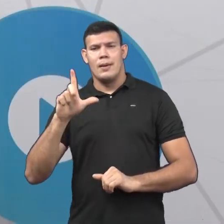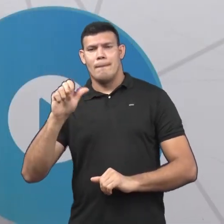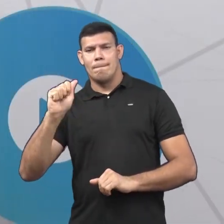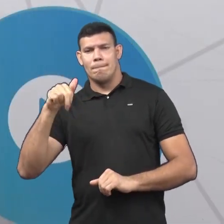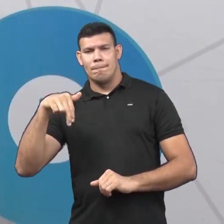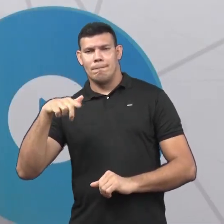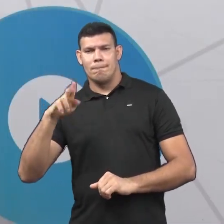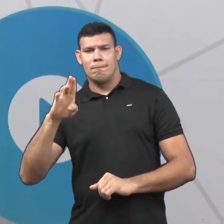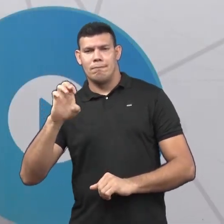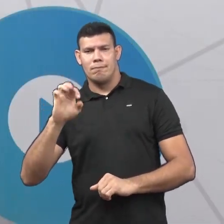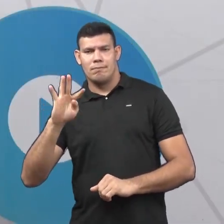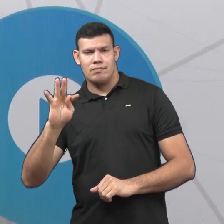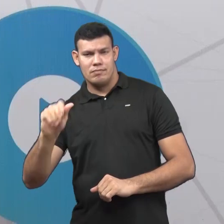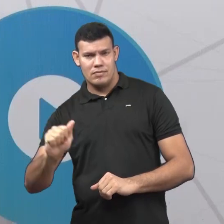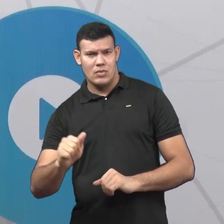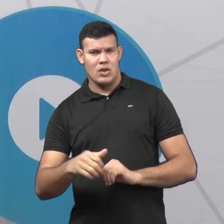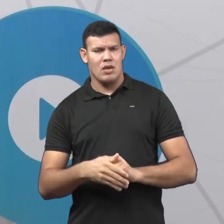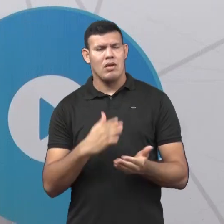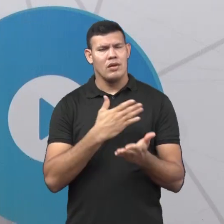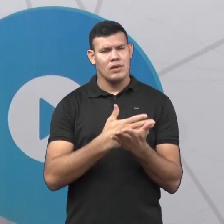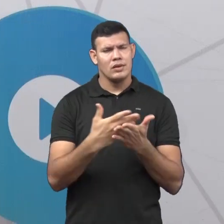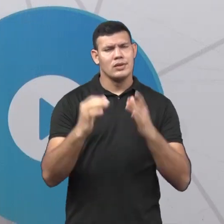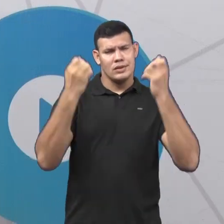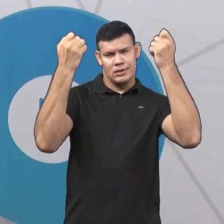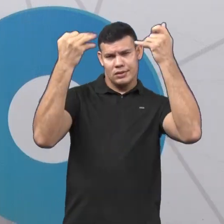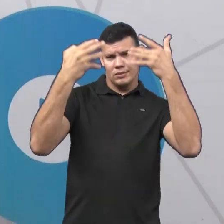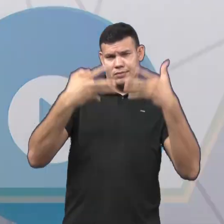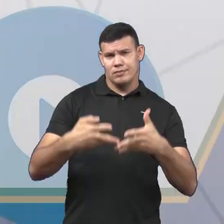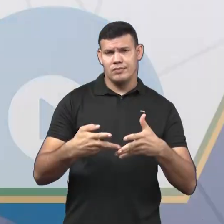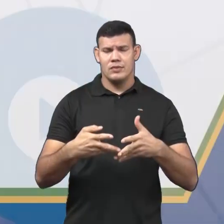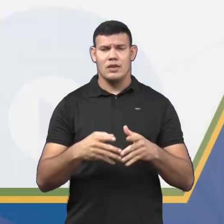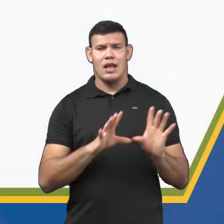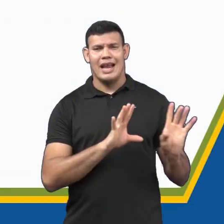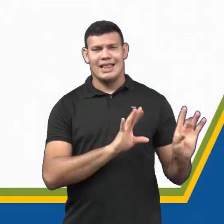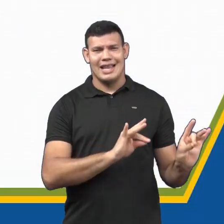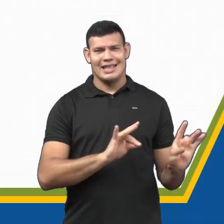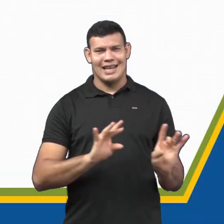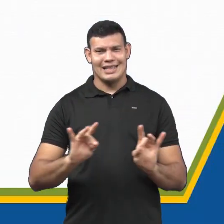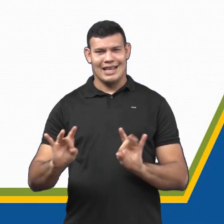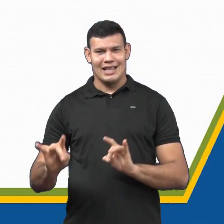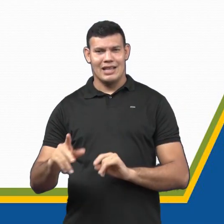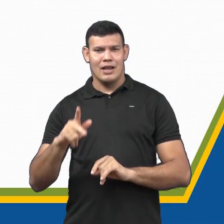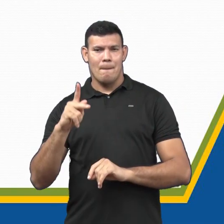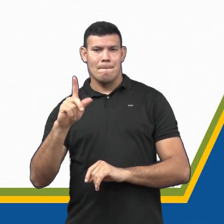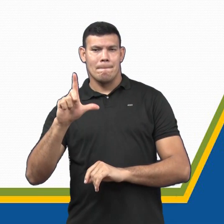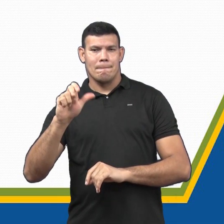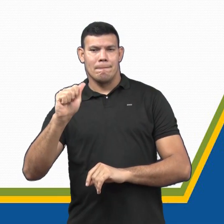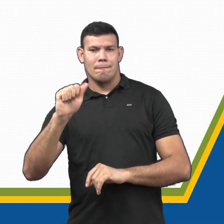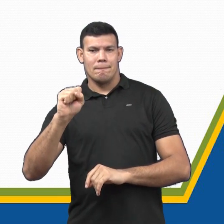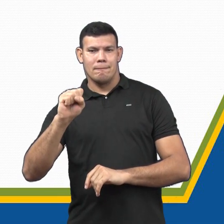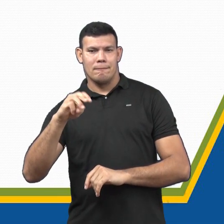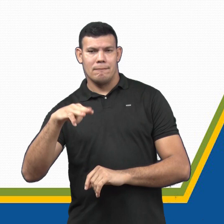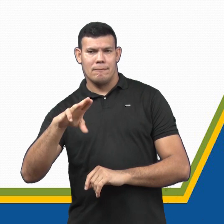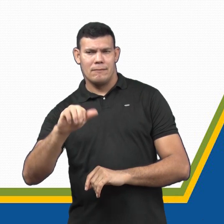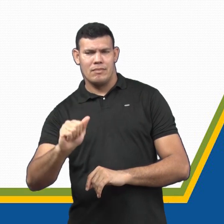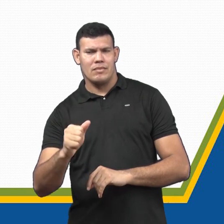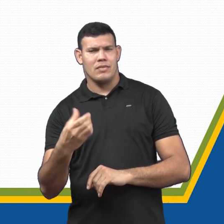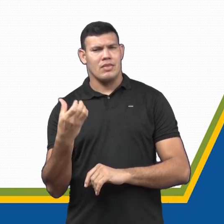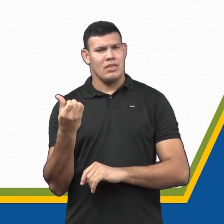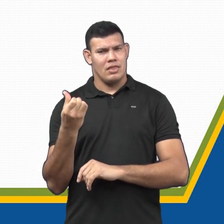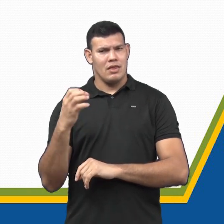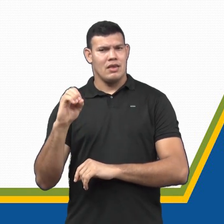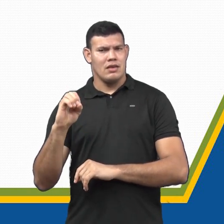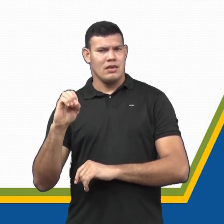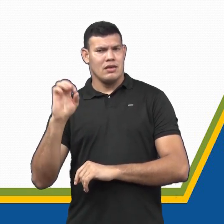pelo plasma sanguíneo, que é a parte fluida do sangue, corresponde a 60% do volume total, como eu já disse